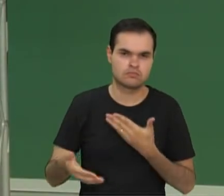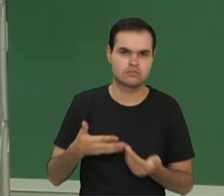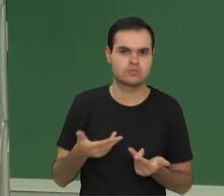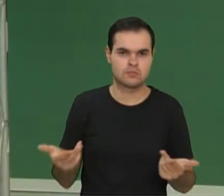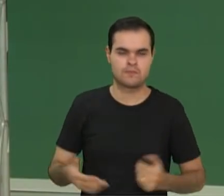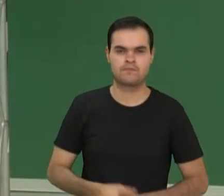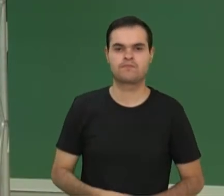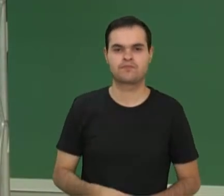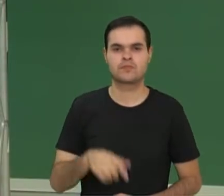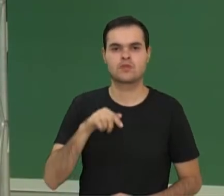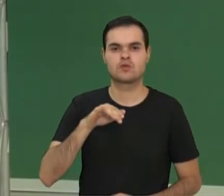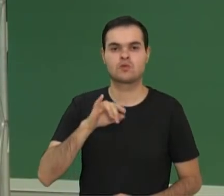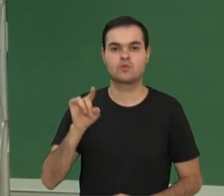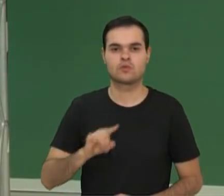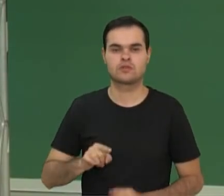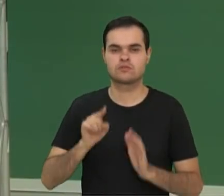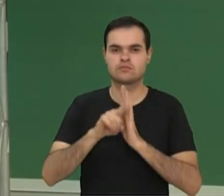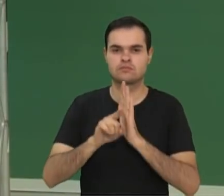Quiz.